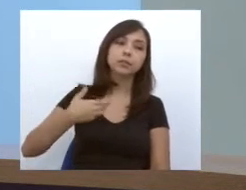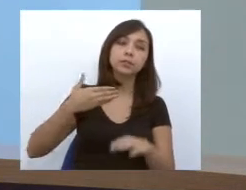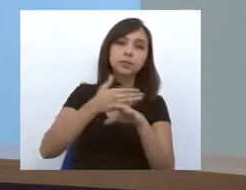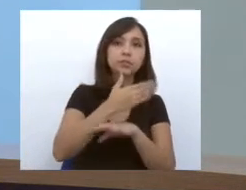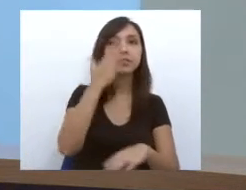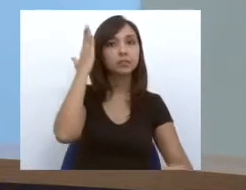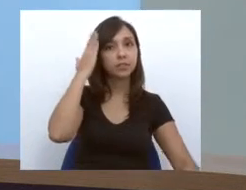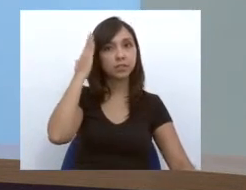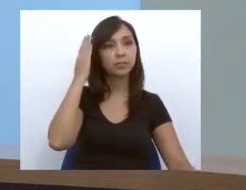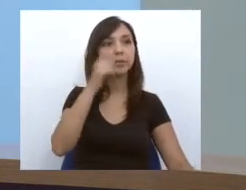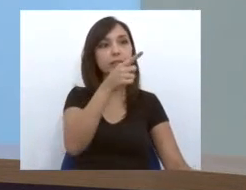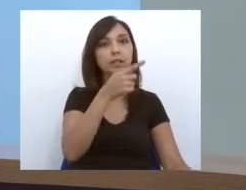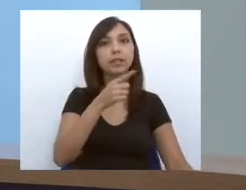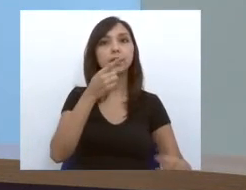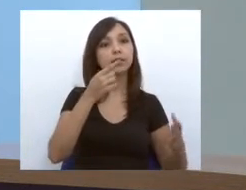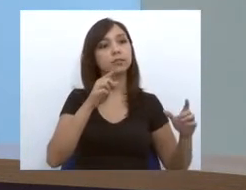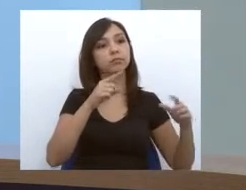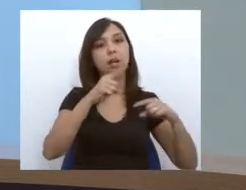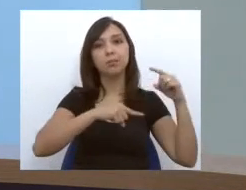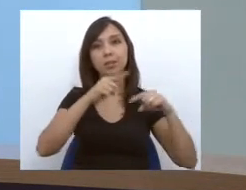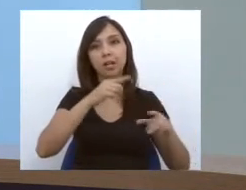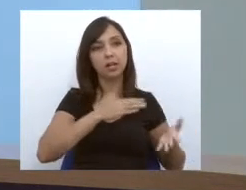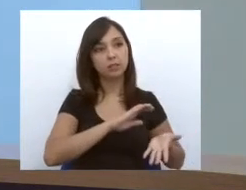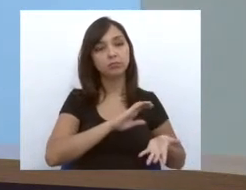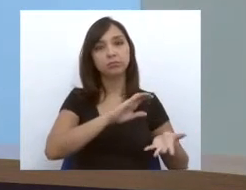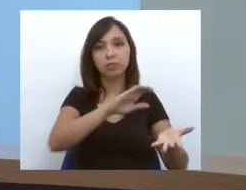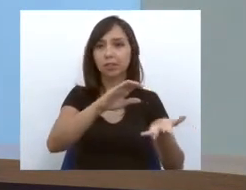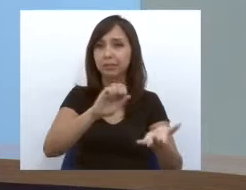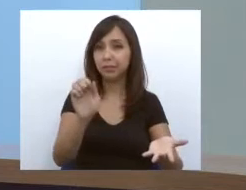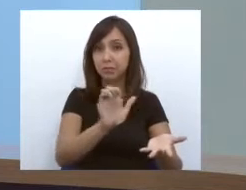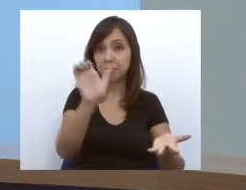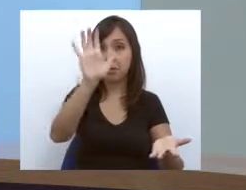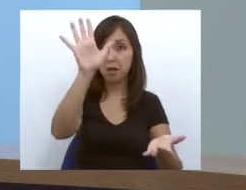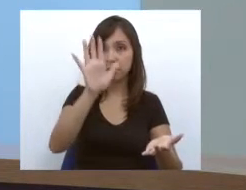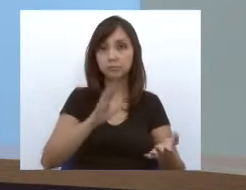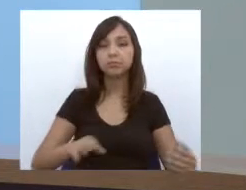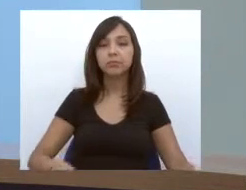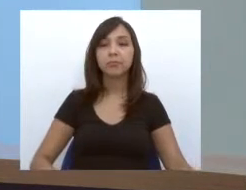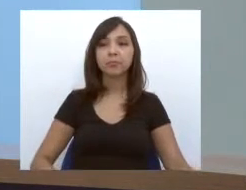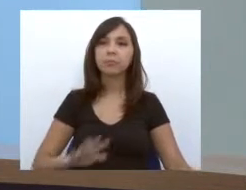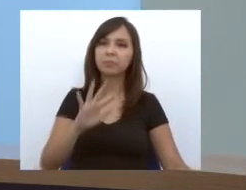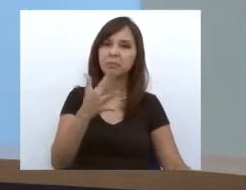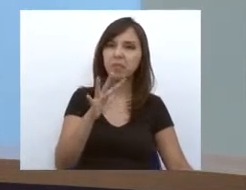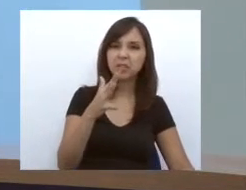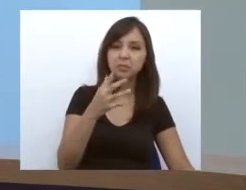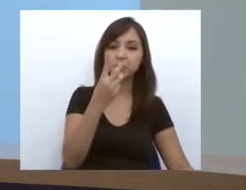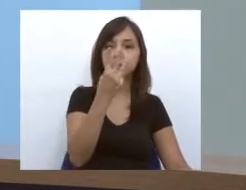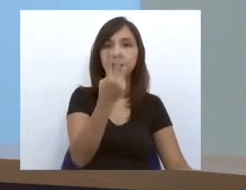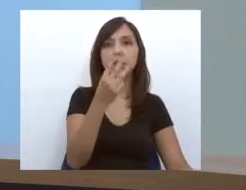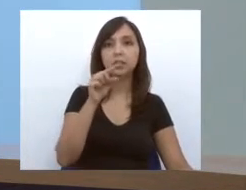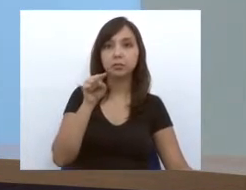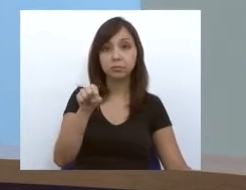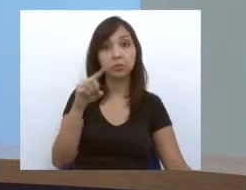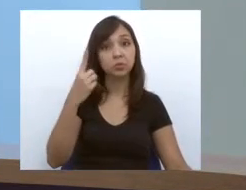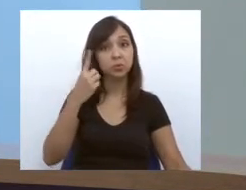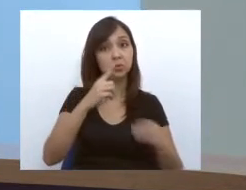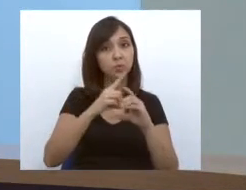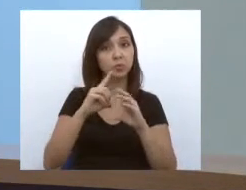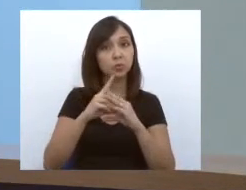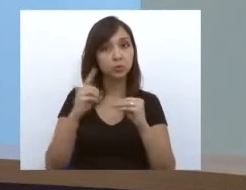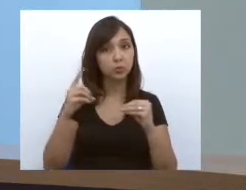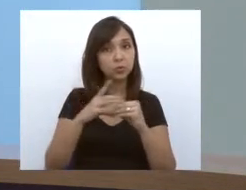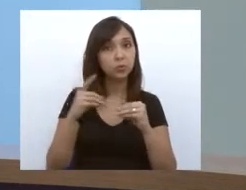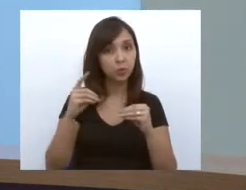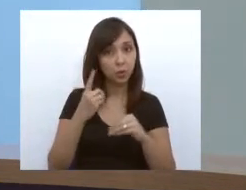que eles fizeram uma doação de um aparelho, inclusive um aparelho caro, um aparelho que custa aproximadamente 3 mil dólares,